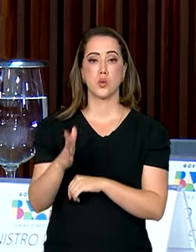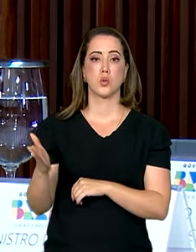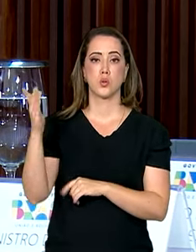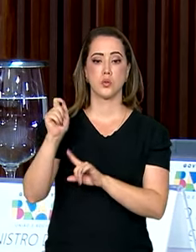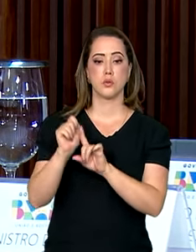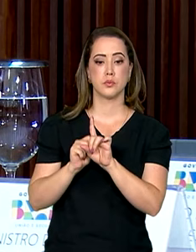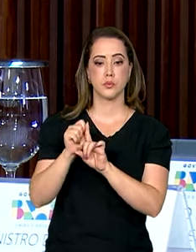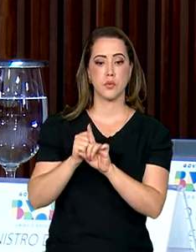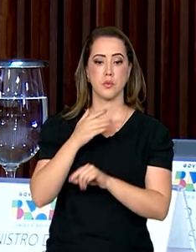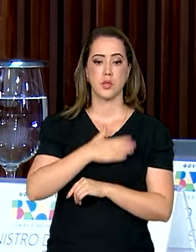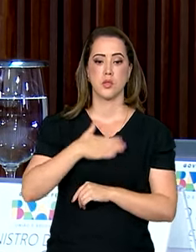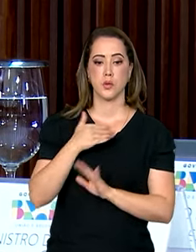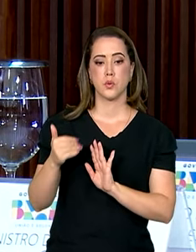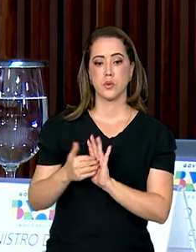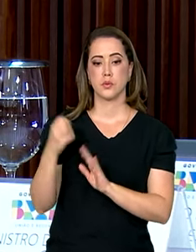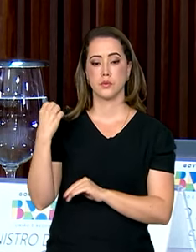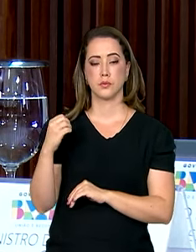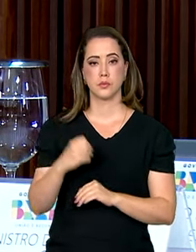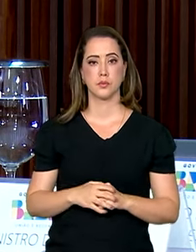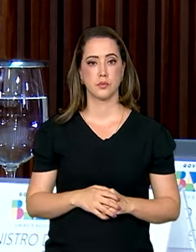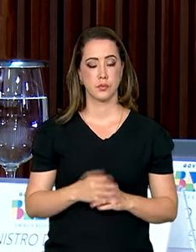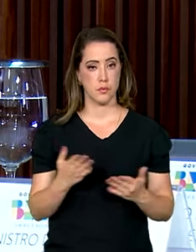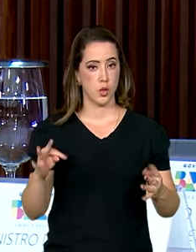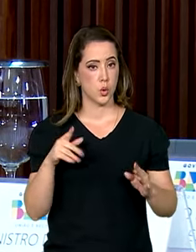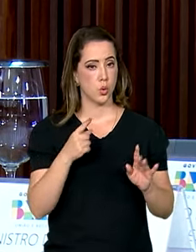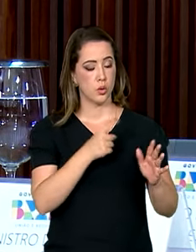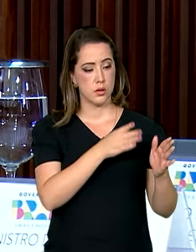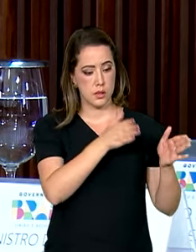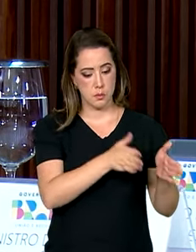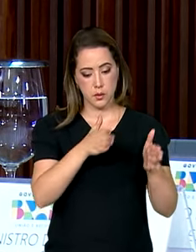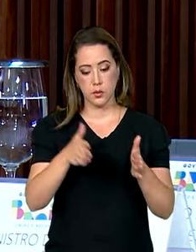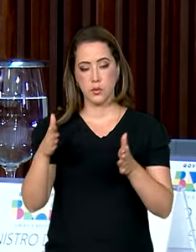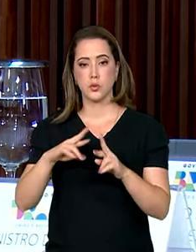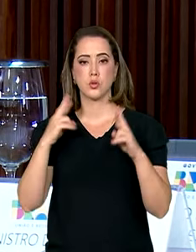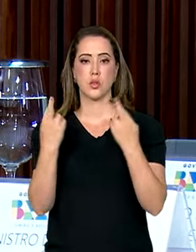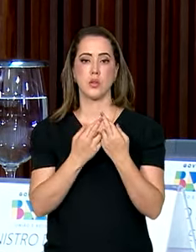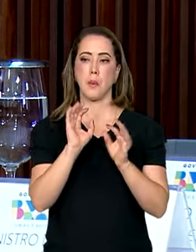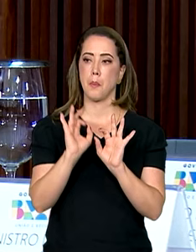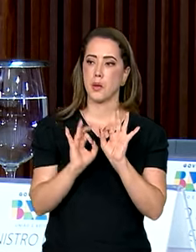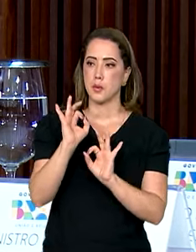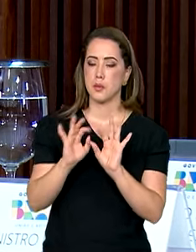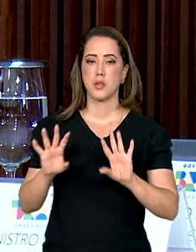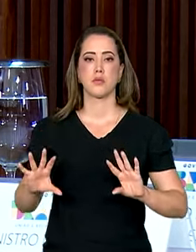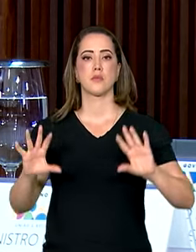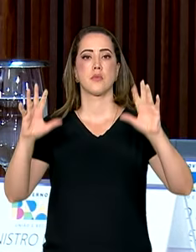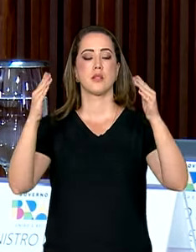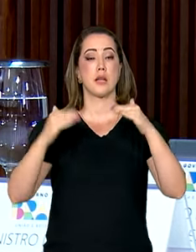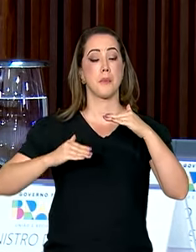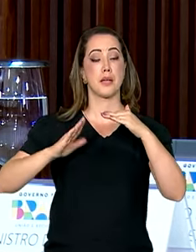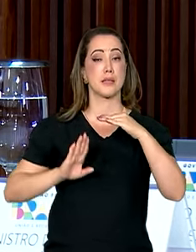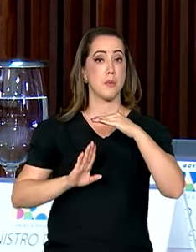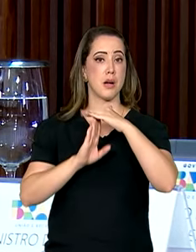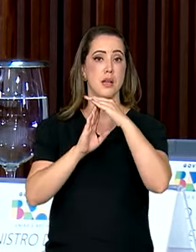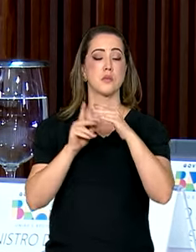nos meses de Agosto a outubro toda essa sequência de reunião a preparar o evento máximo da presidência